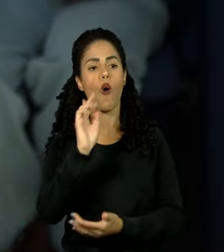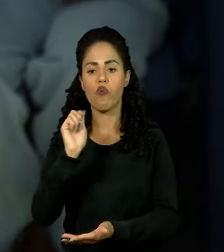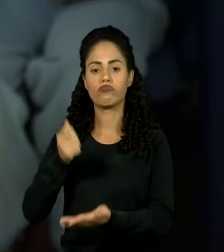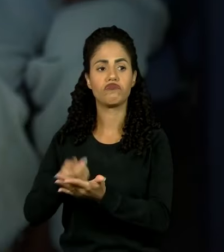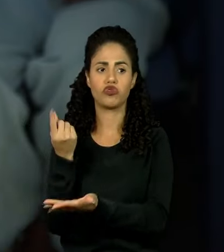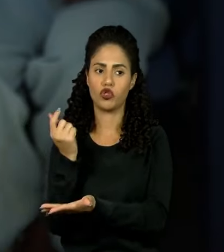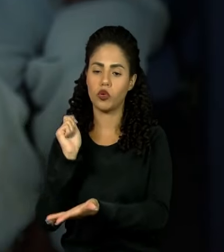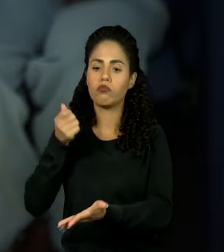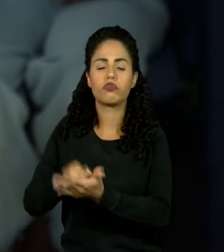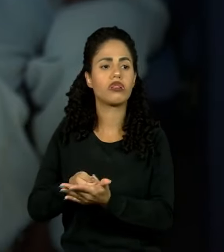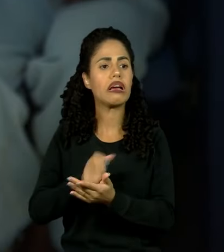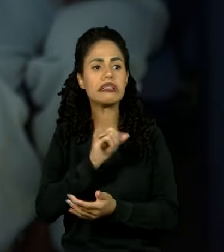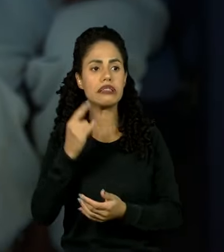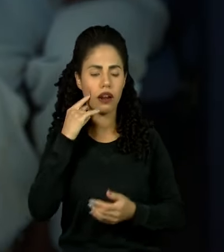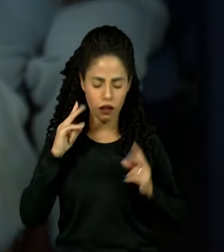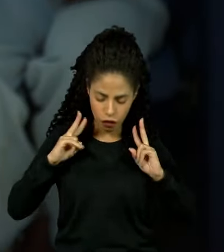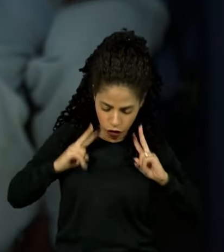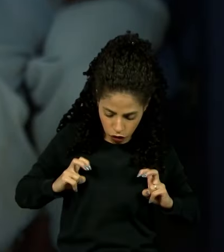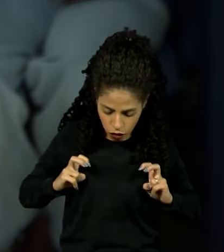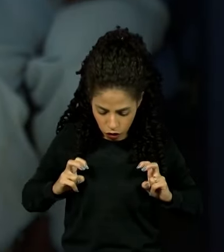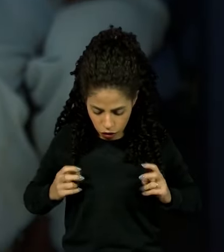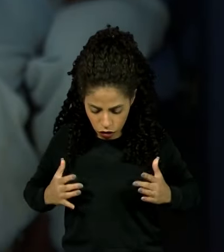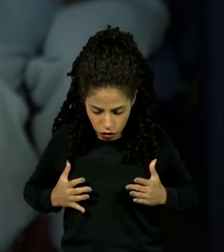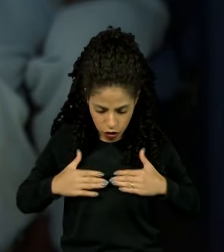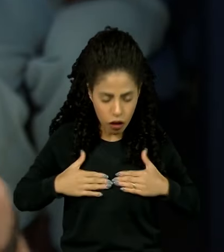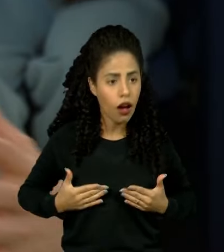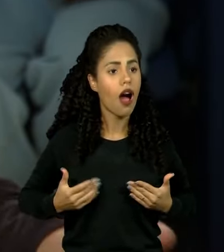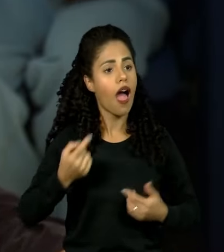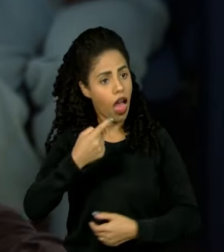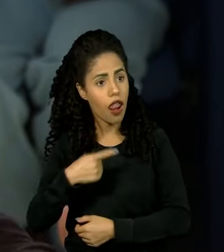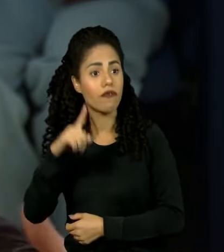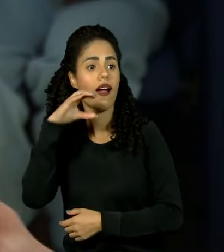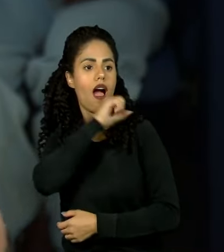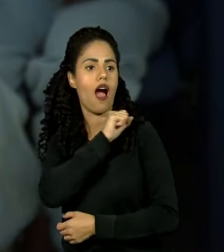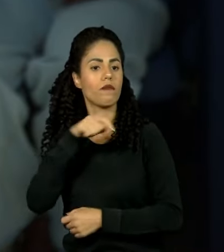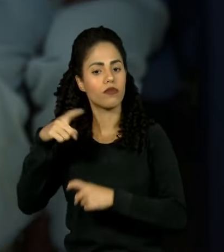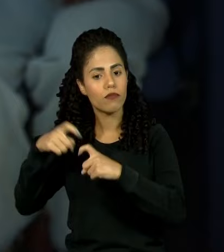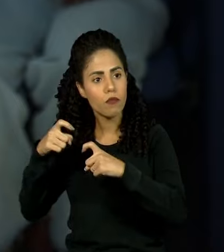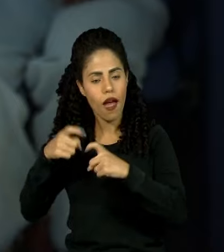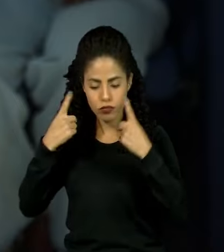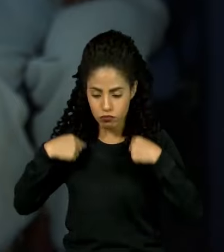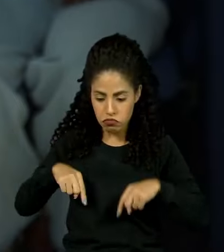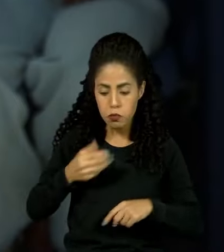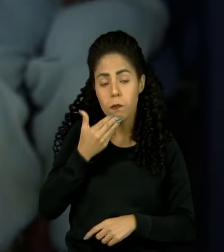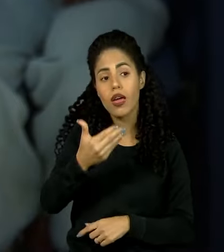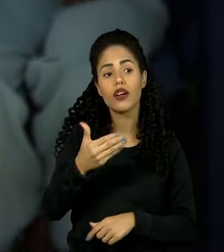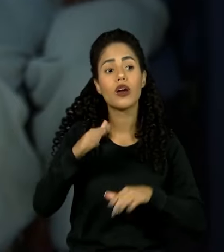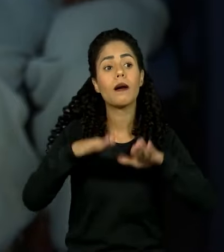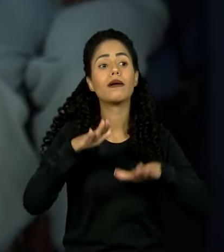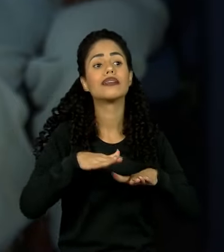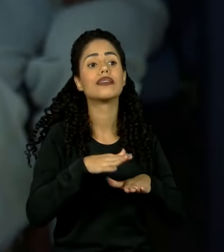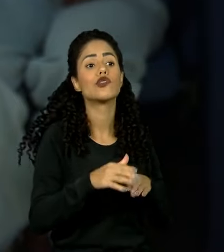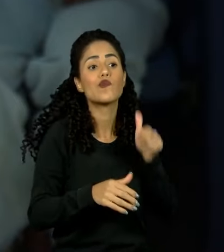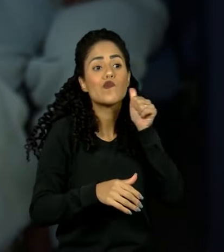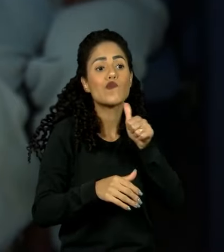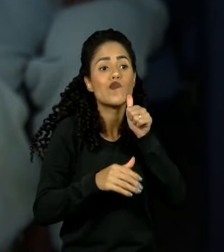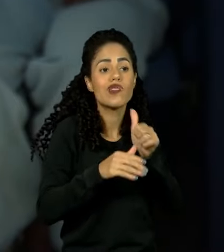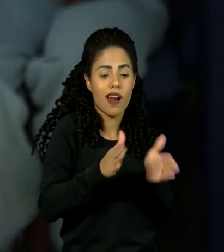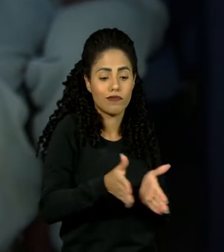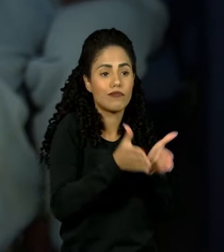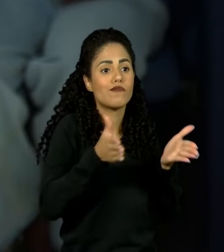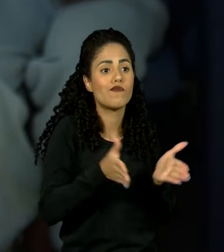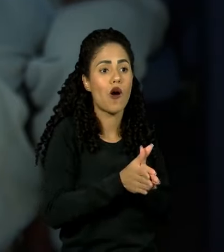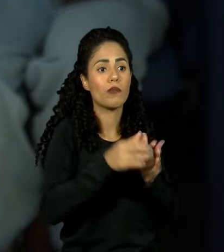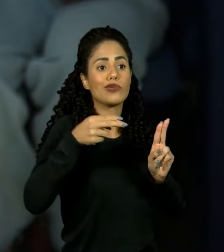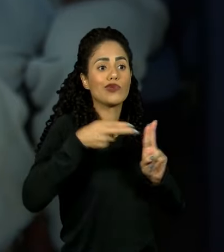se ela tem qualquer suspeita né de alguma coisa ali ela ela vai imediatamente fazer um exame e tal às vezes uma mulher que tá na rede pública ela